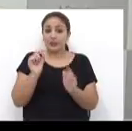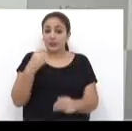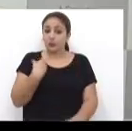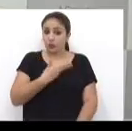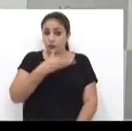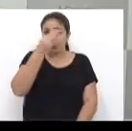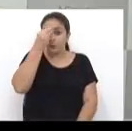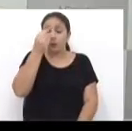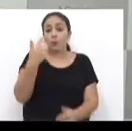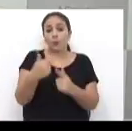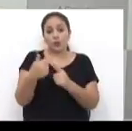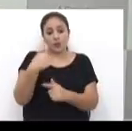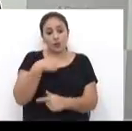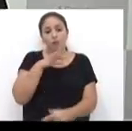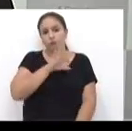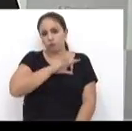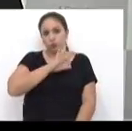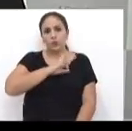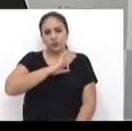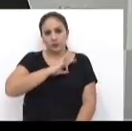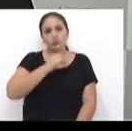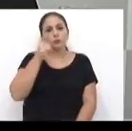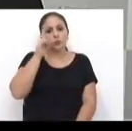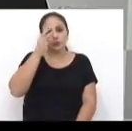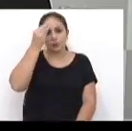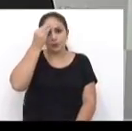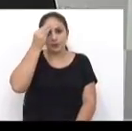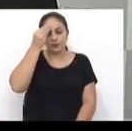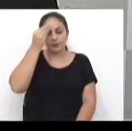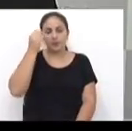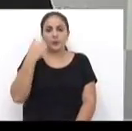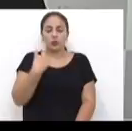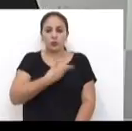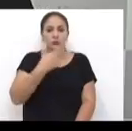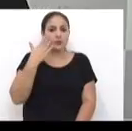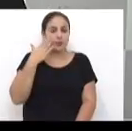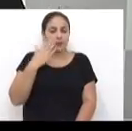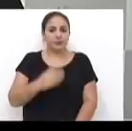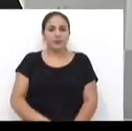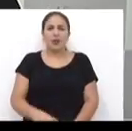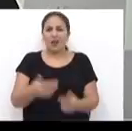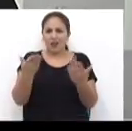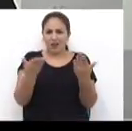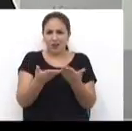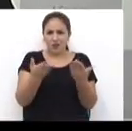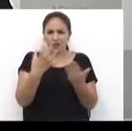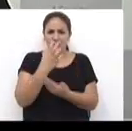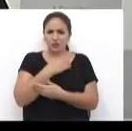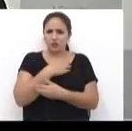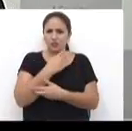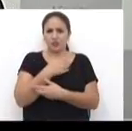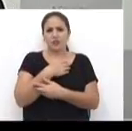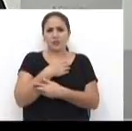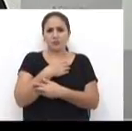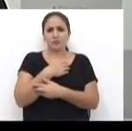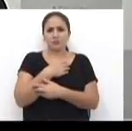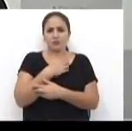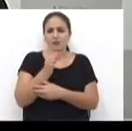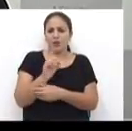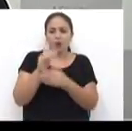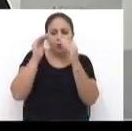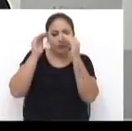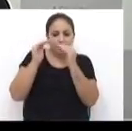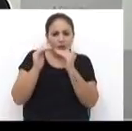algumas regras que nós entendemos, até porque somos policiais e entendemos a situação. Agora, a